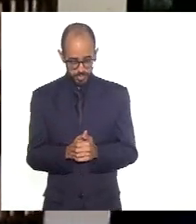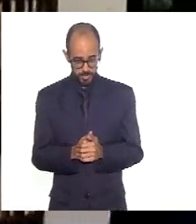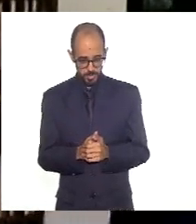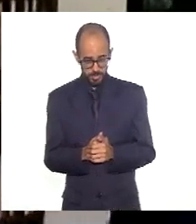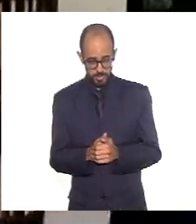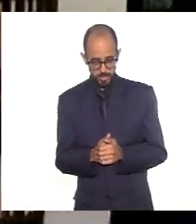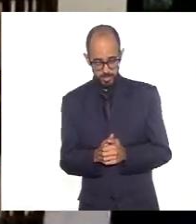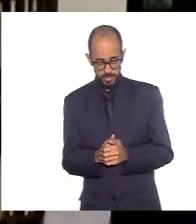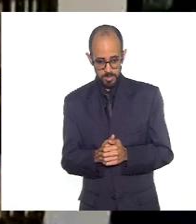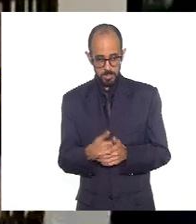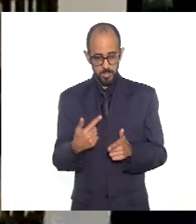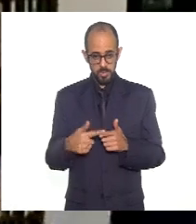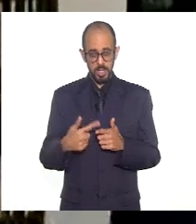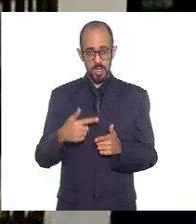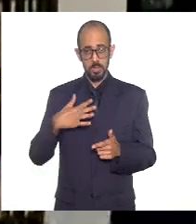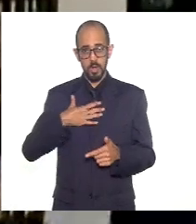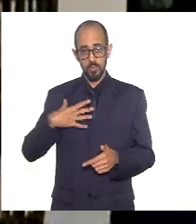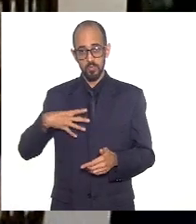filho internado,